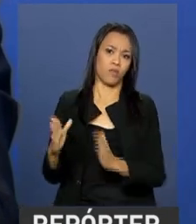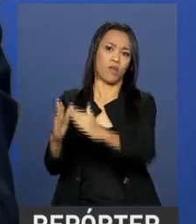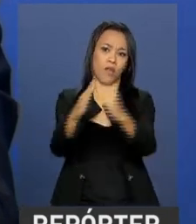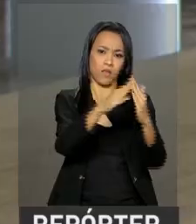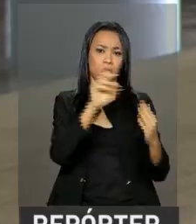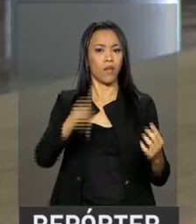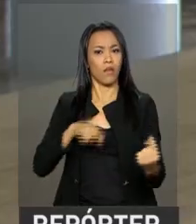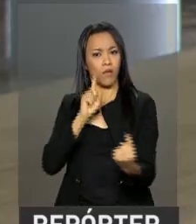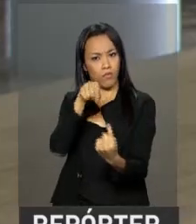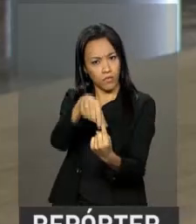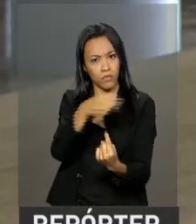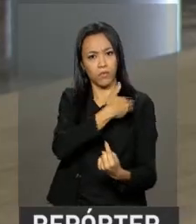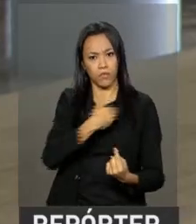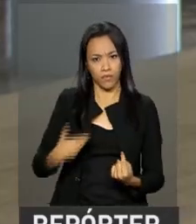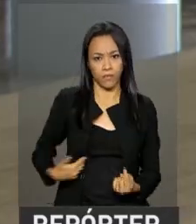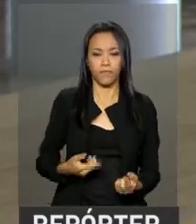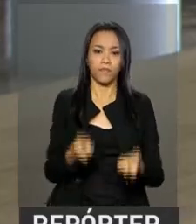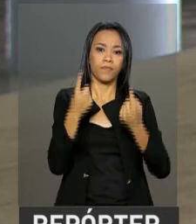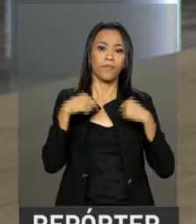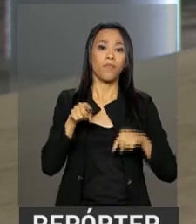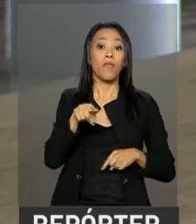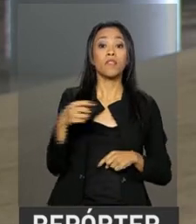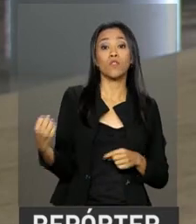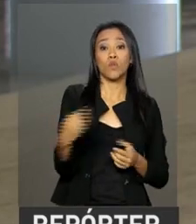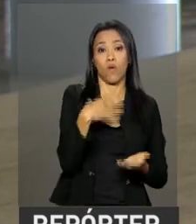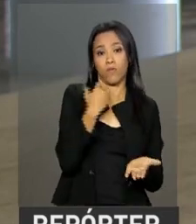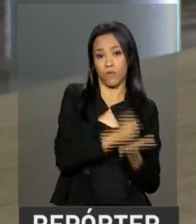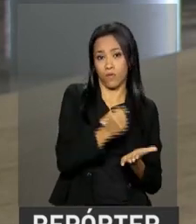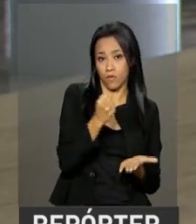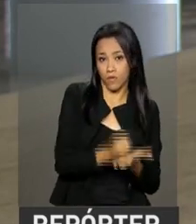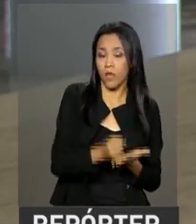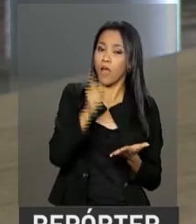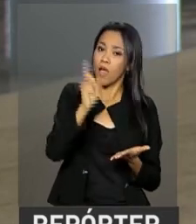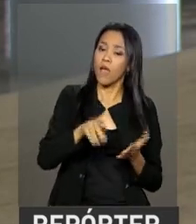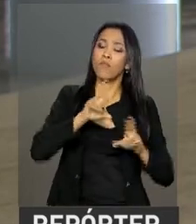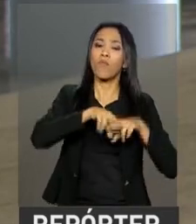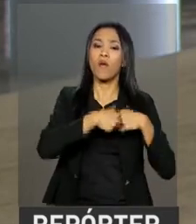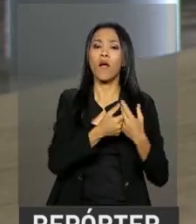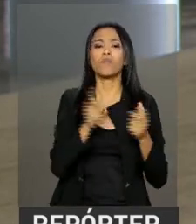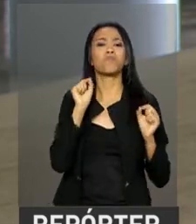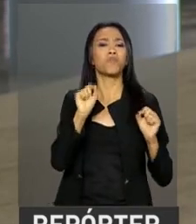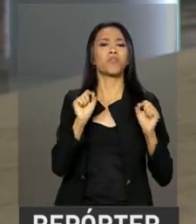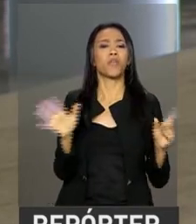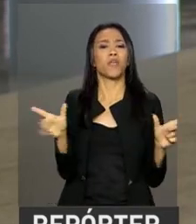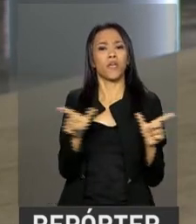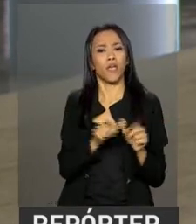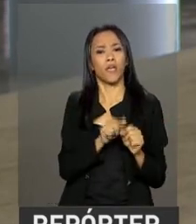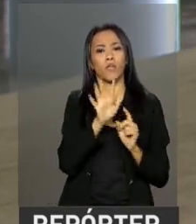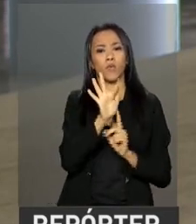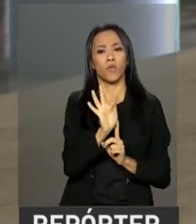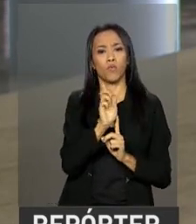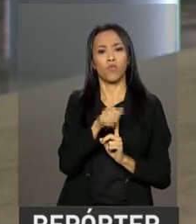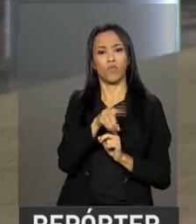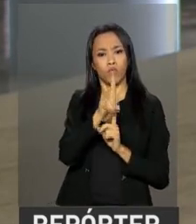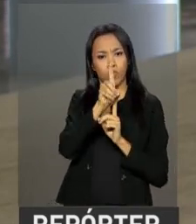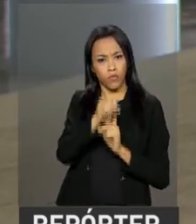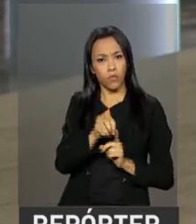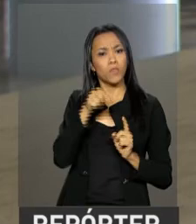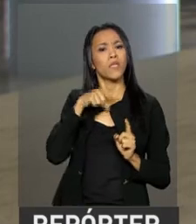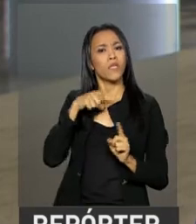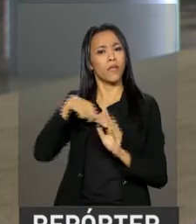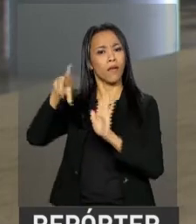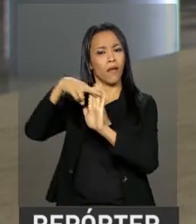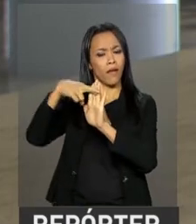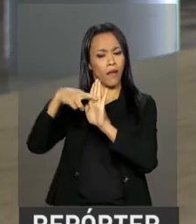meta essas novas contratações são pelo fundo de arrendamento residencial far que privilegia o critério de